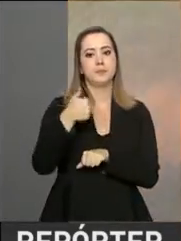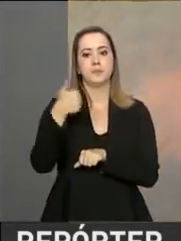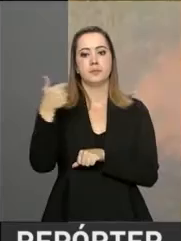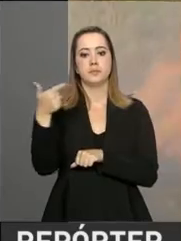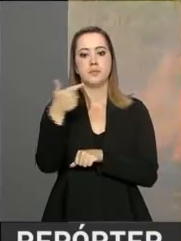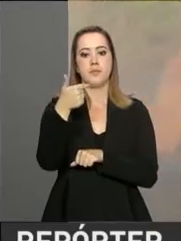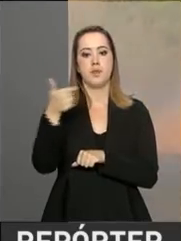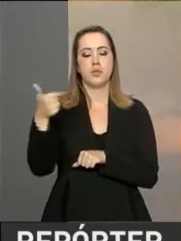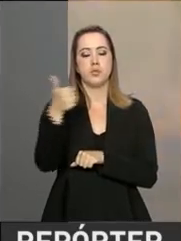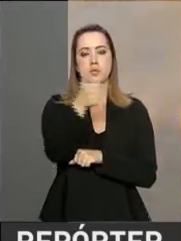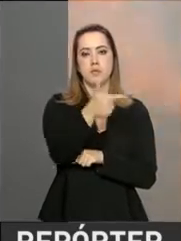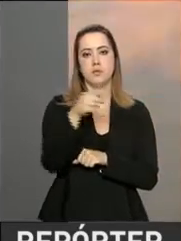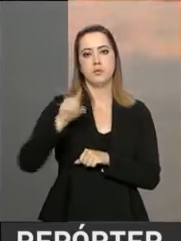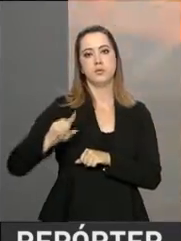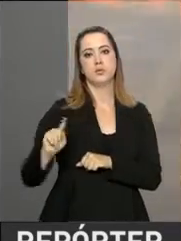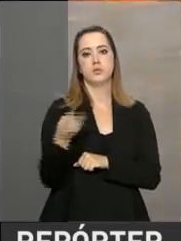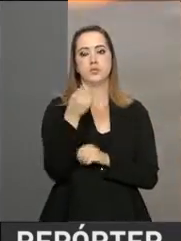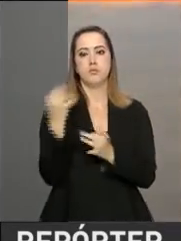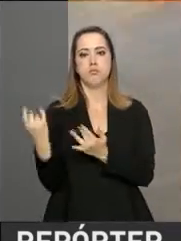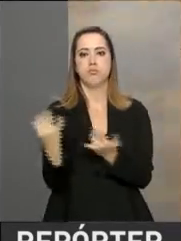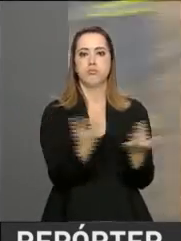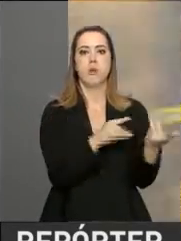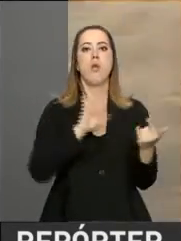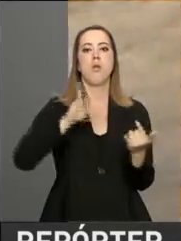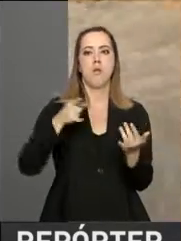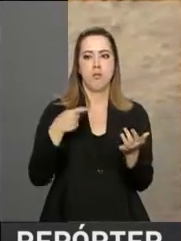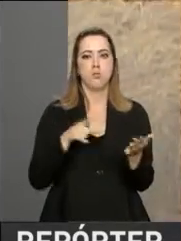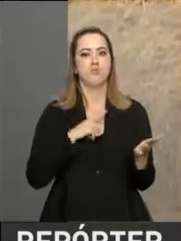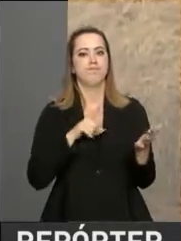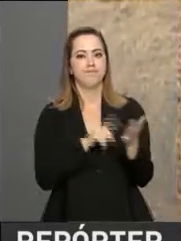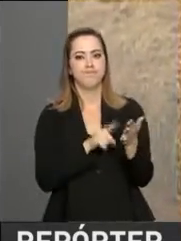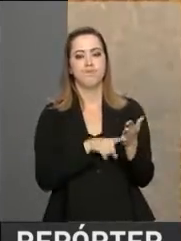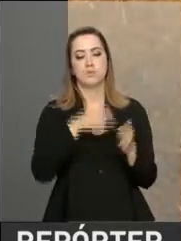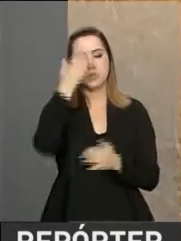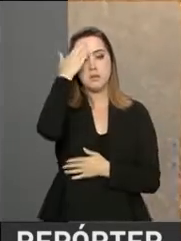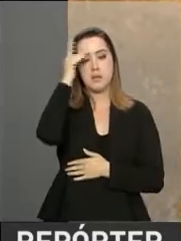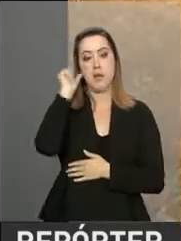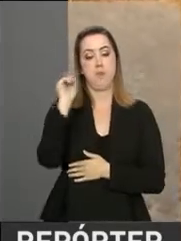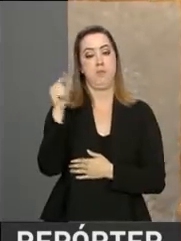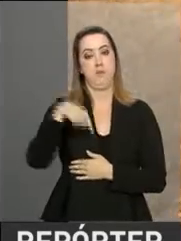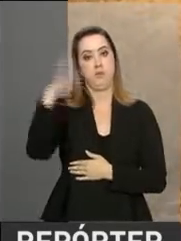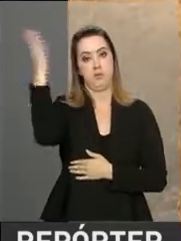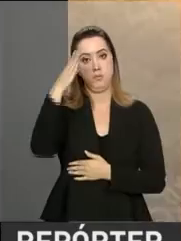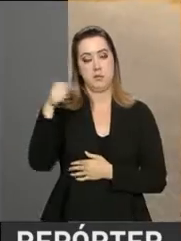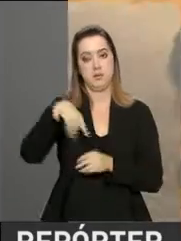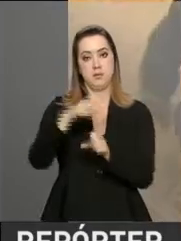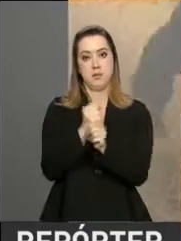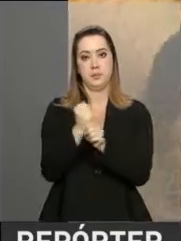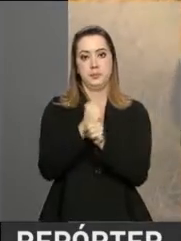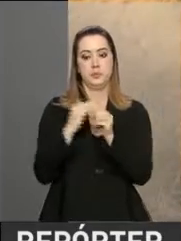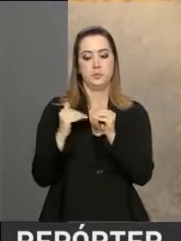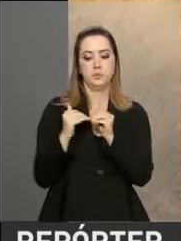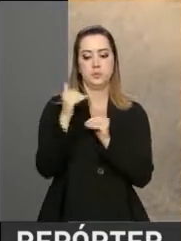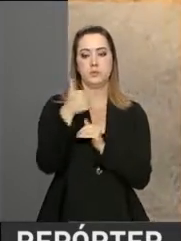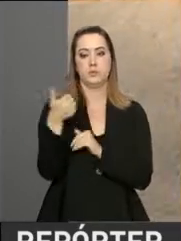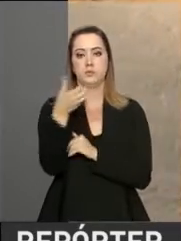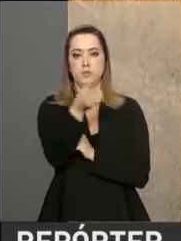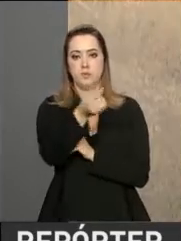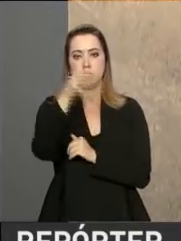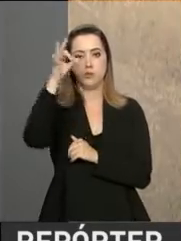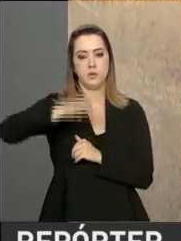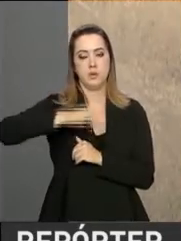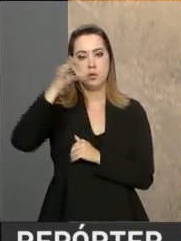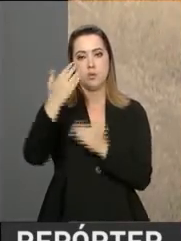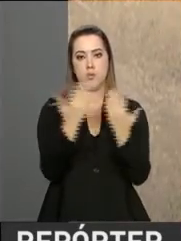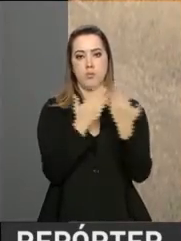e focos de queimada já foram registrados no brasil em 2016 esse número representa um crescimento de 16% em relação